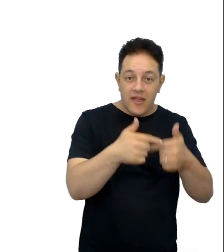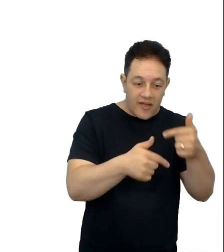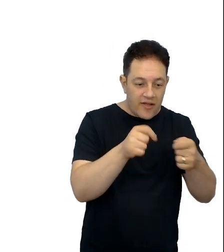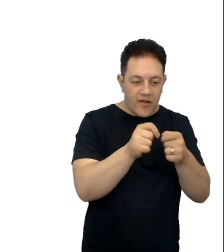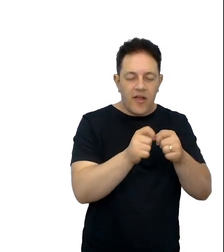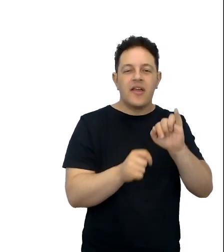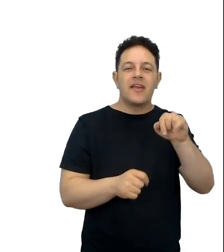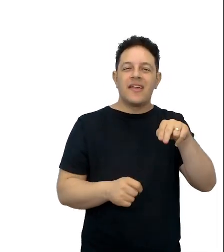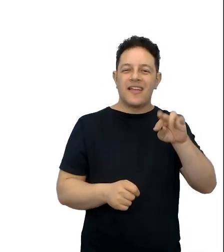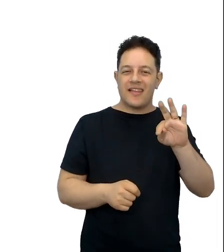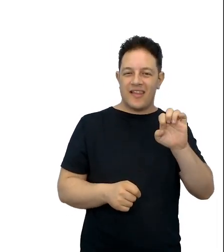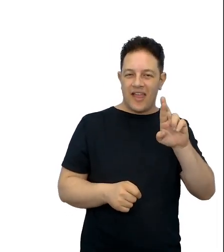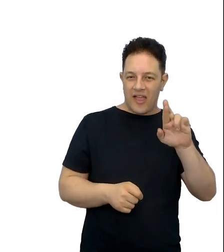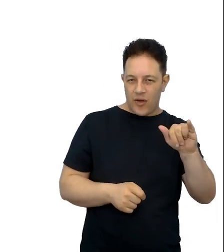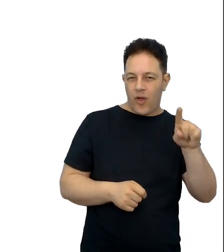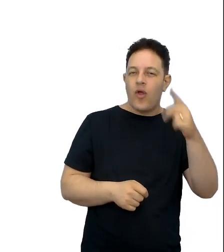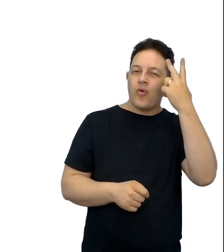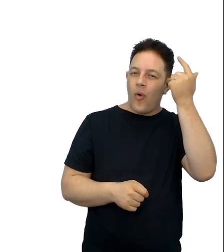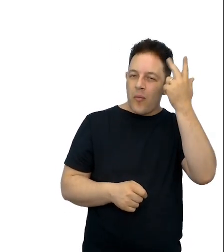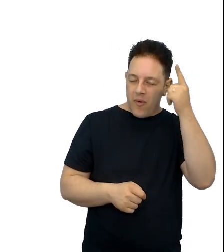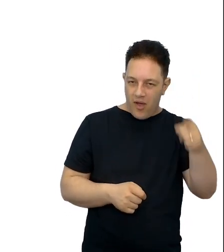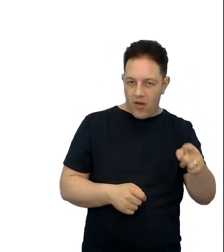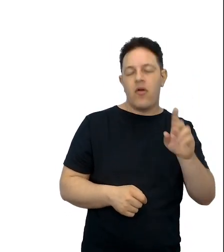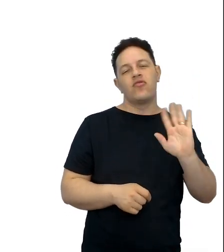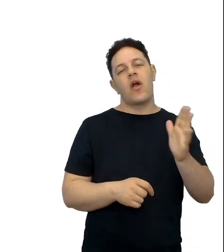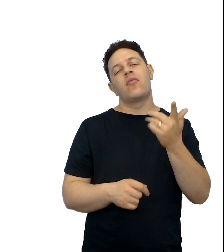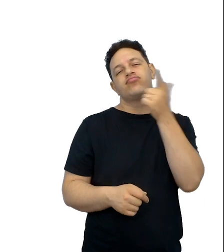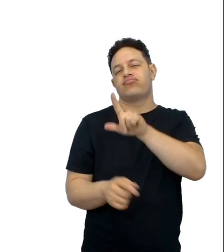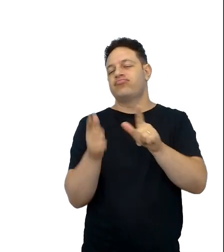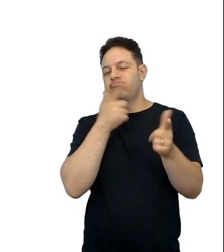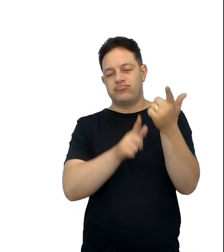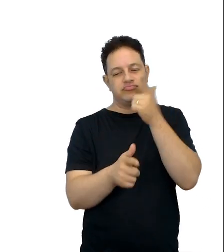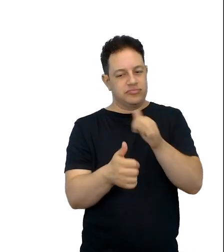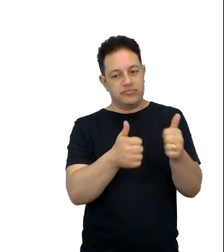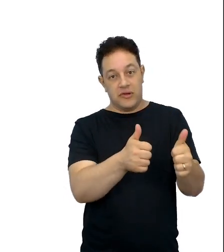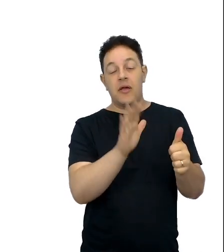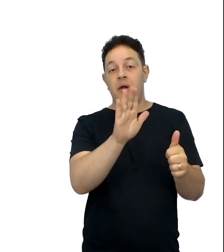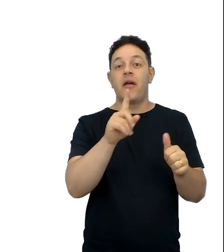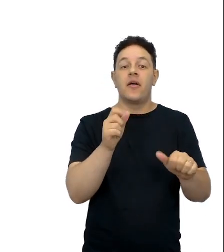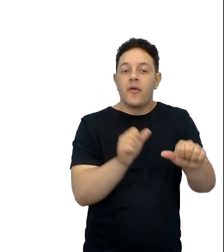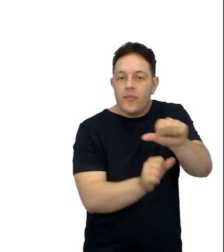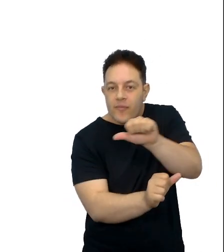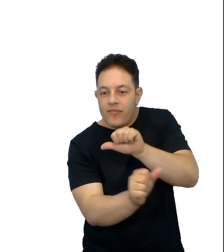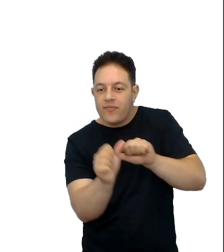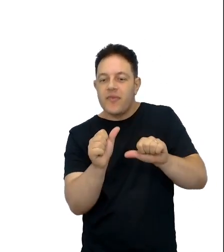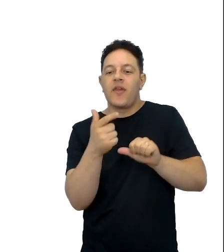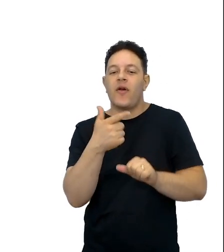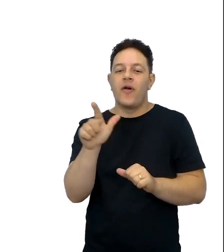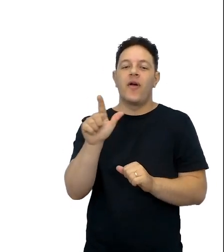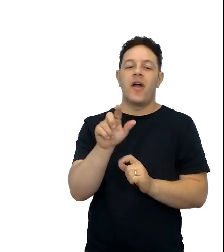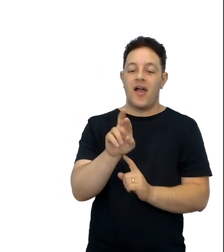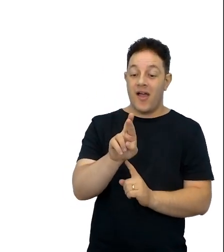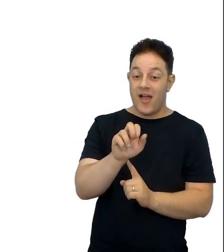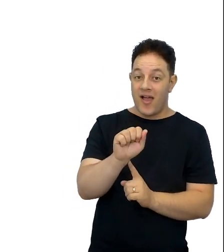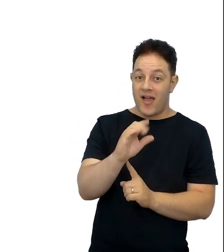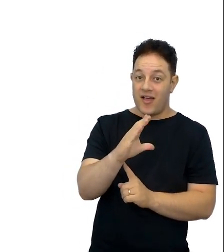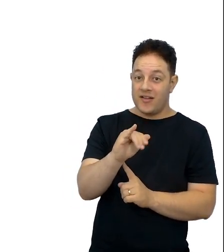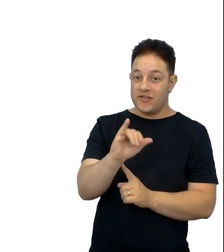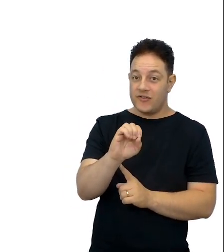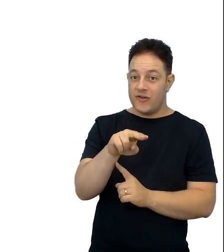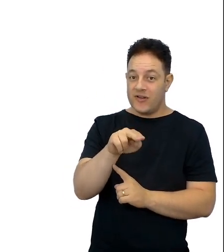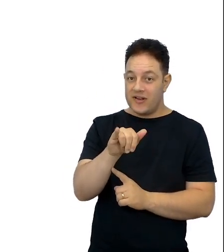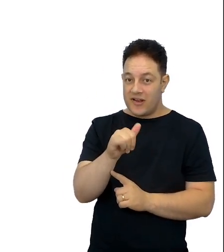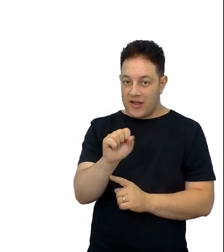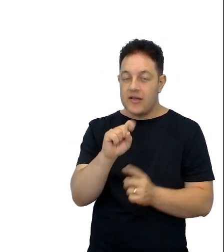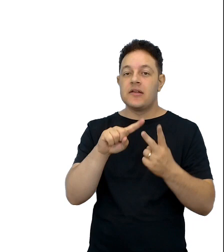esses conjuntos, eu acho que eles têm, né, um sucesso maior. Mas quando a gente já começa a passar os racionais,